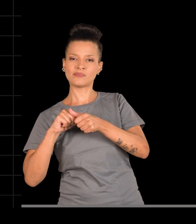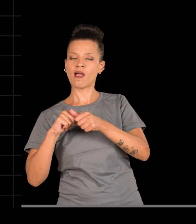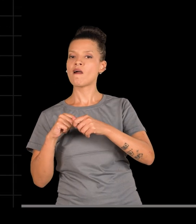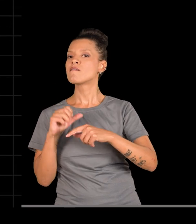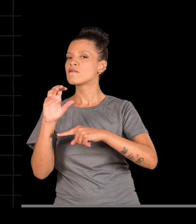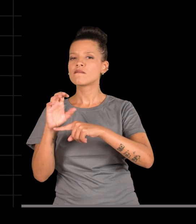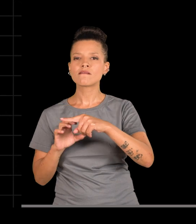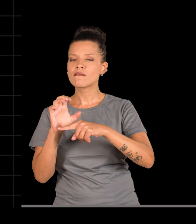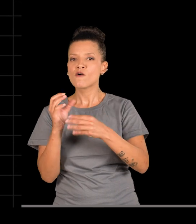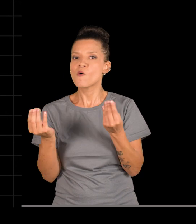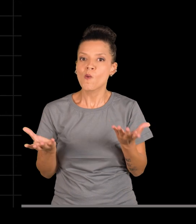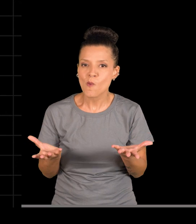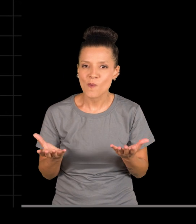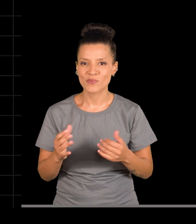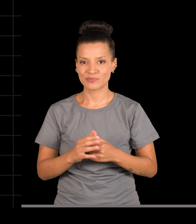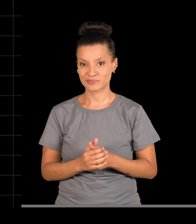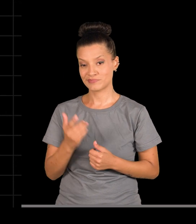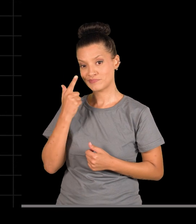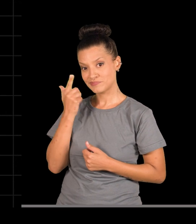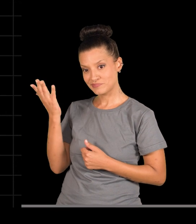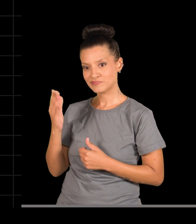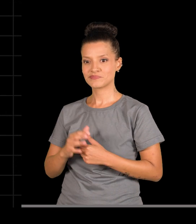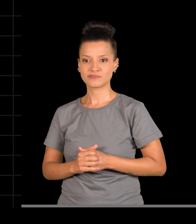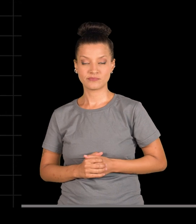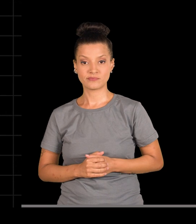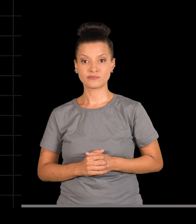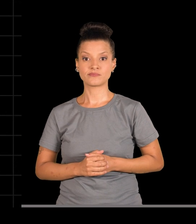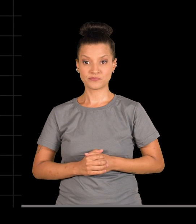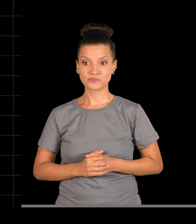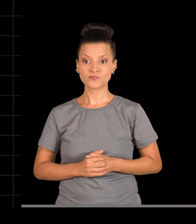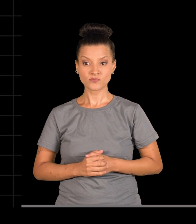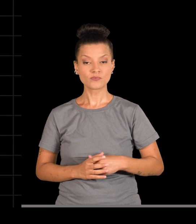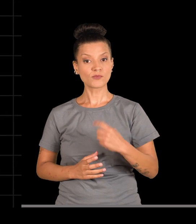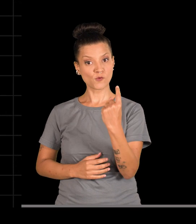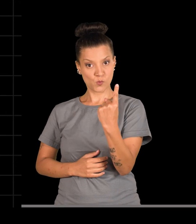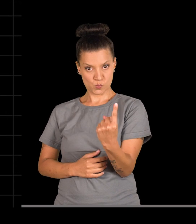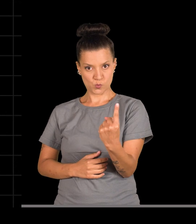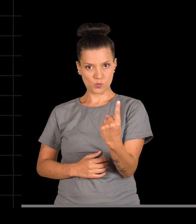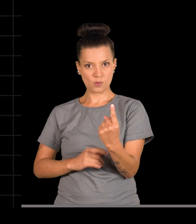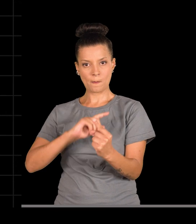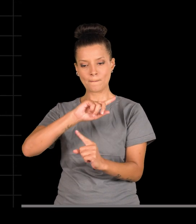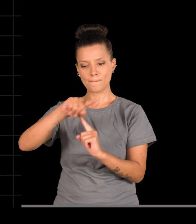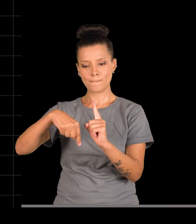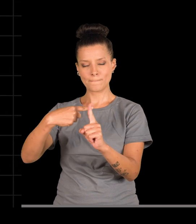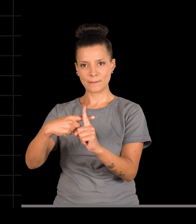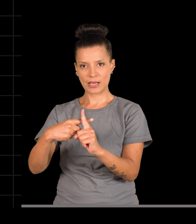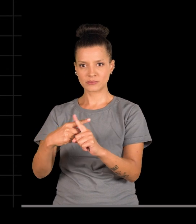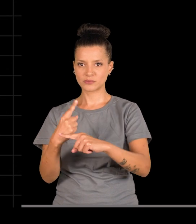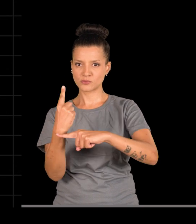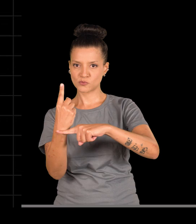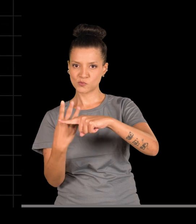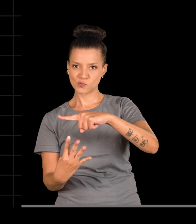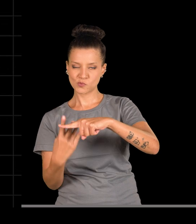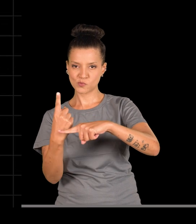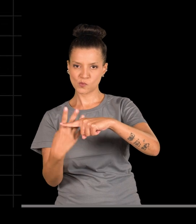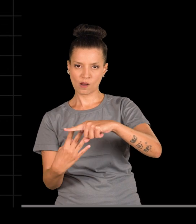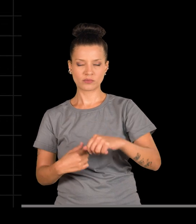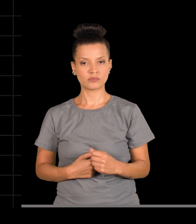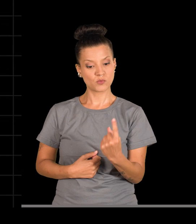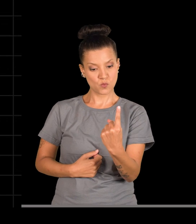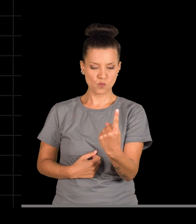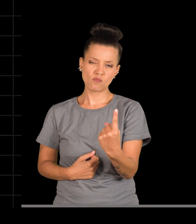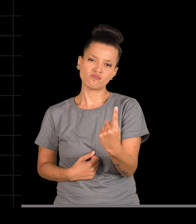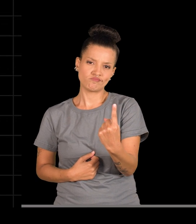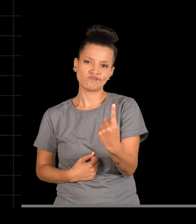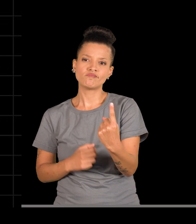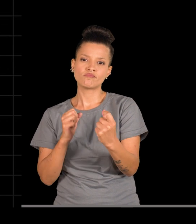Muito fácil, muito simples, olha só. Eu tenho aqui, ó, 1 inteiro mais 1/4. É ou não é? Você sabe muito bem que 1 inteiro, né,